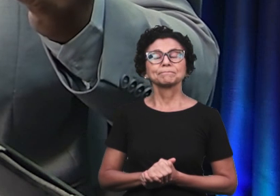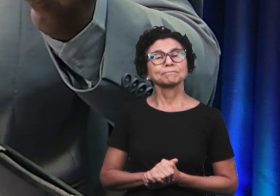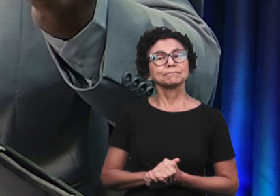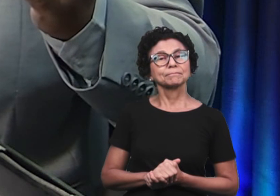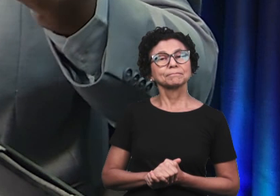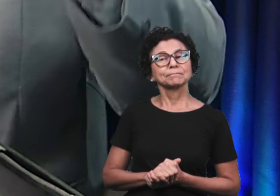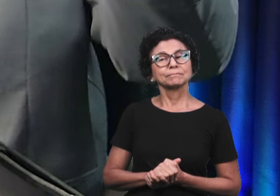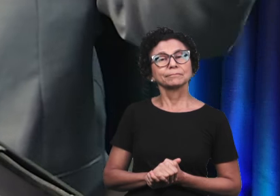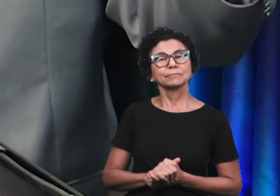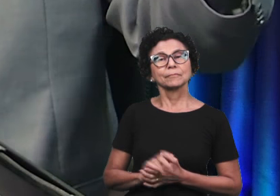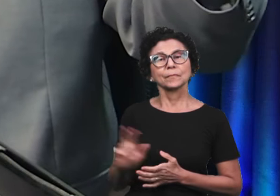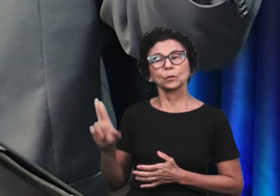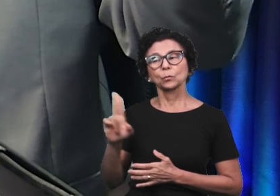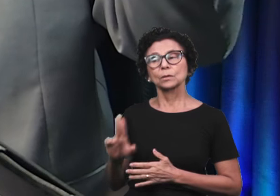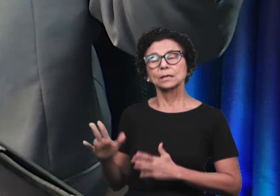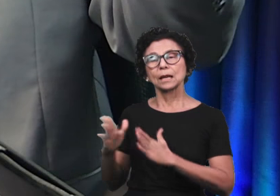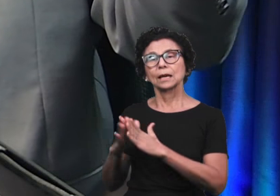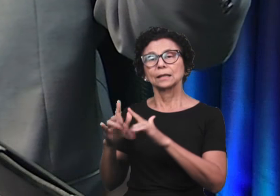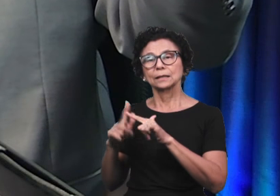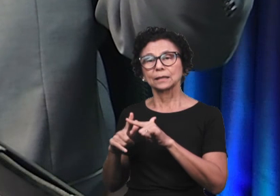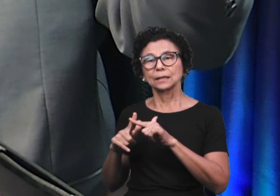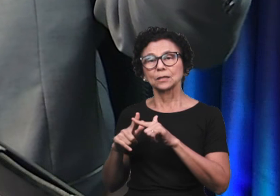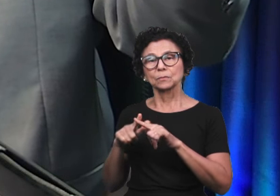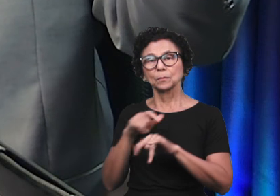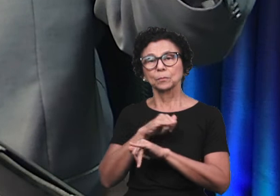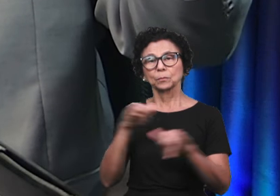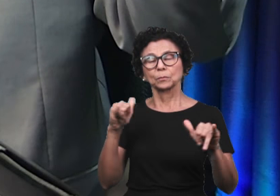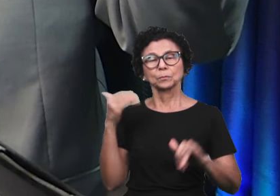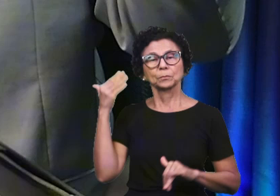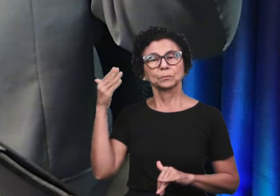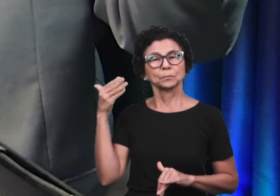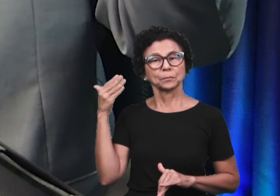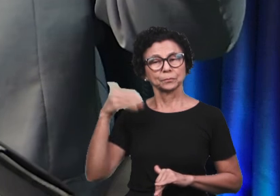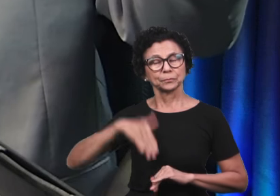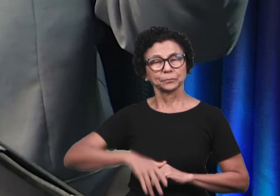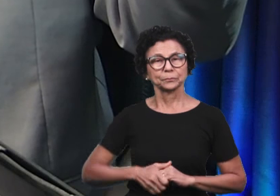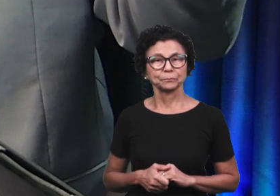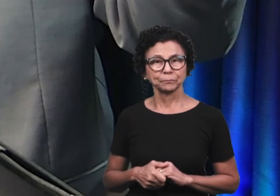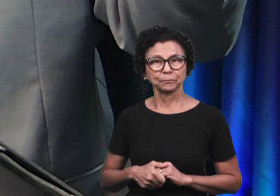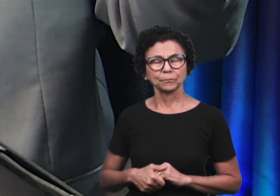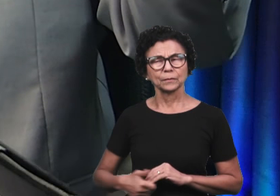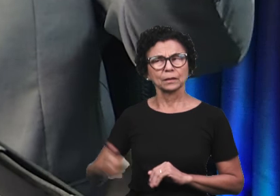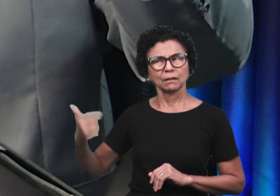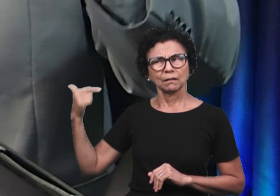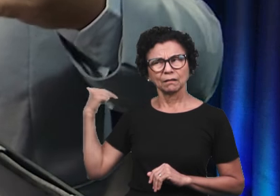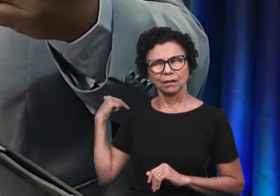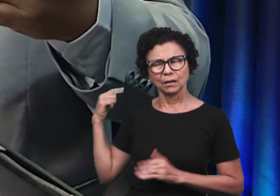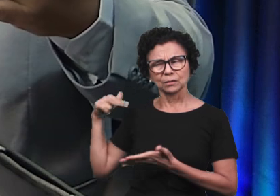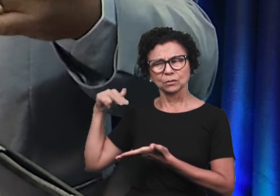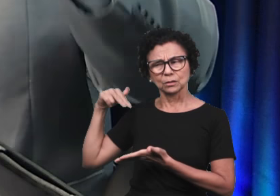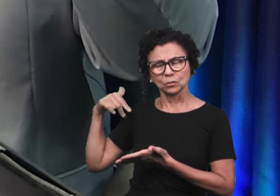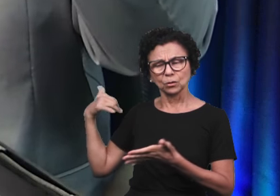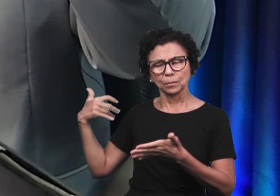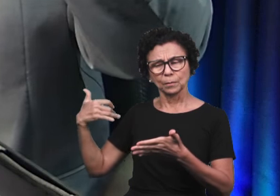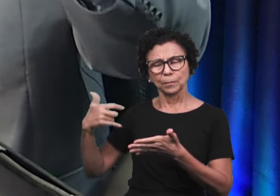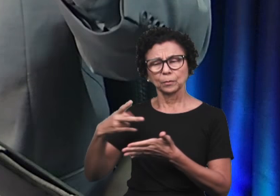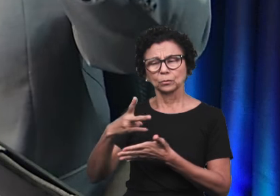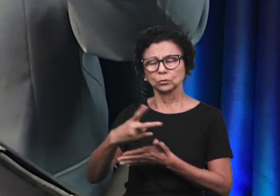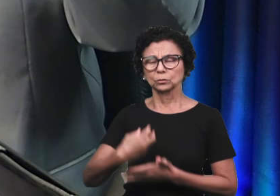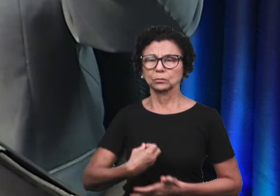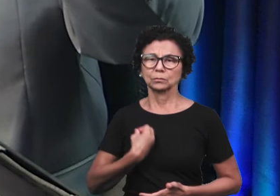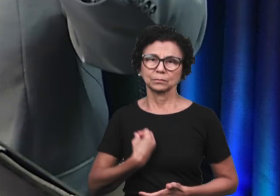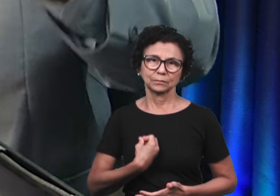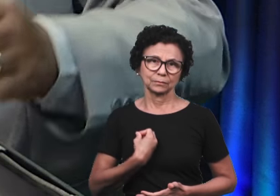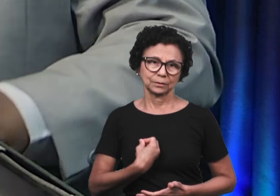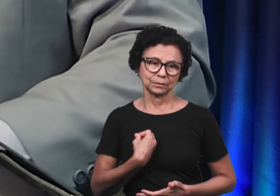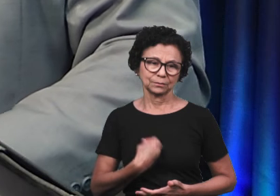uma mensagem. Lá no princípio foi, Jesus ressuscitou. Jesus está vivo, Jesus ressuscitou. Agora a mensagem, Jesus está